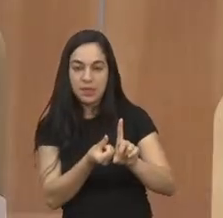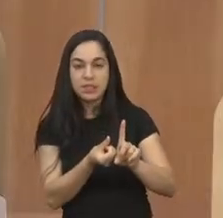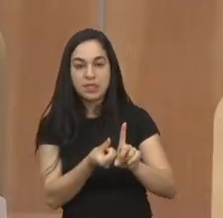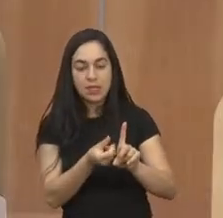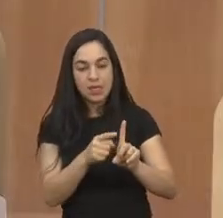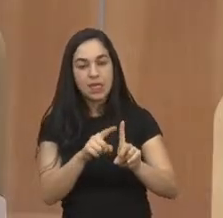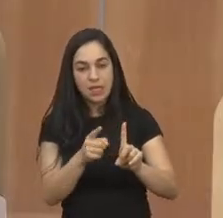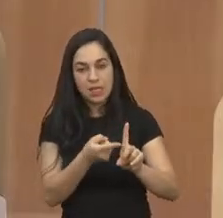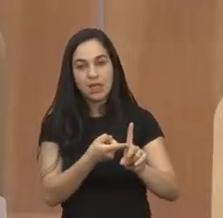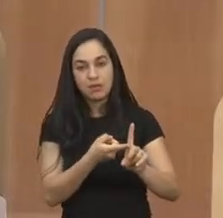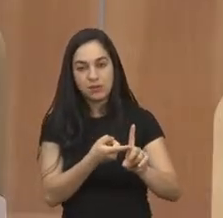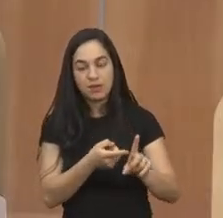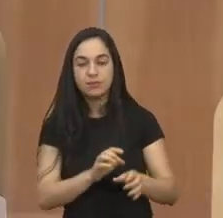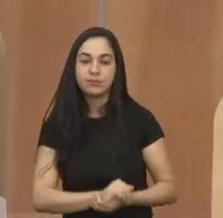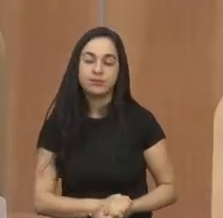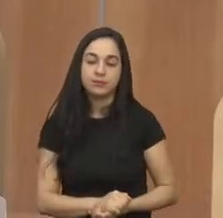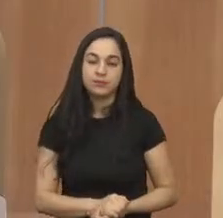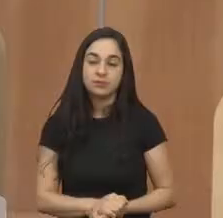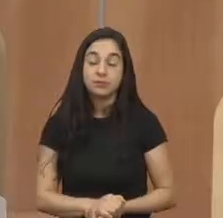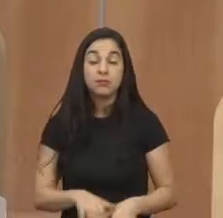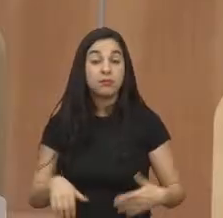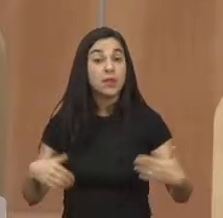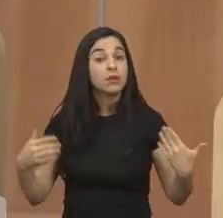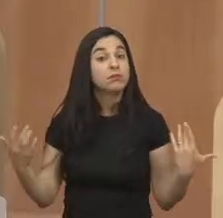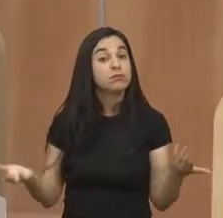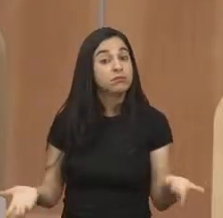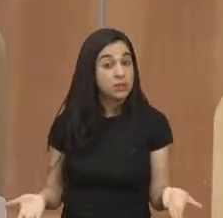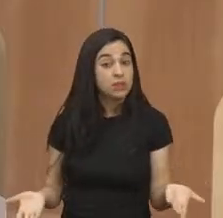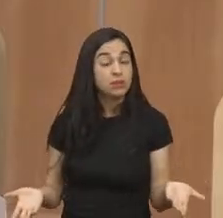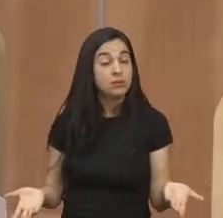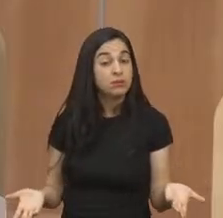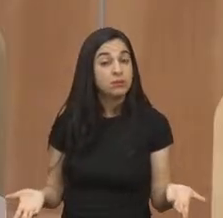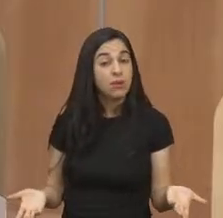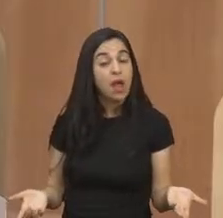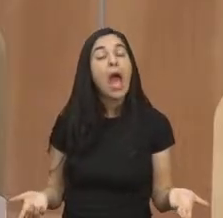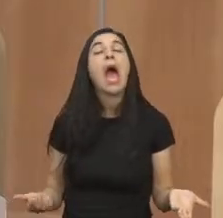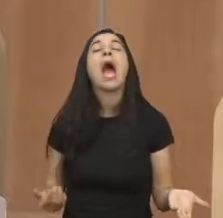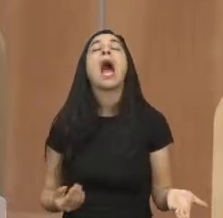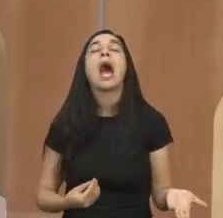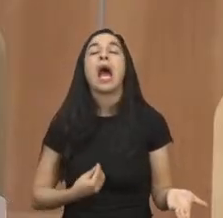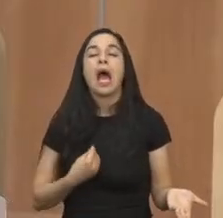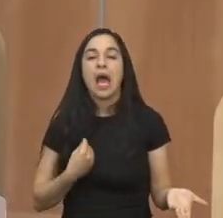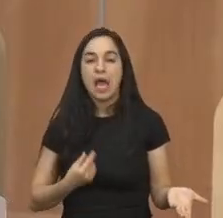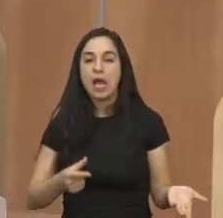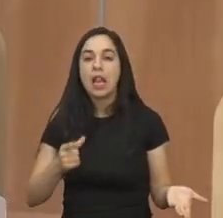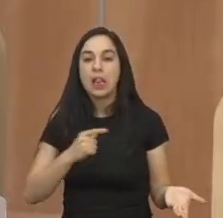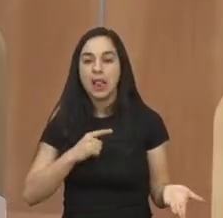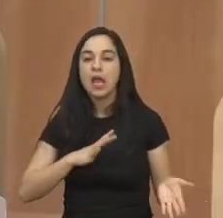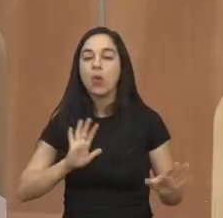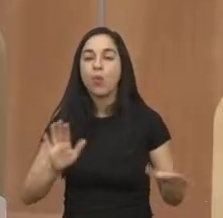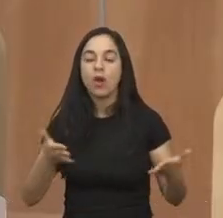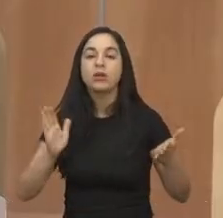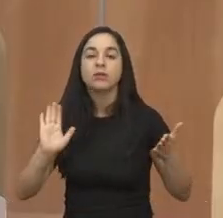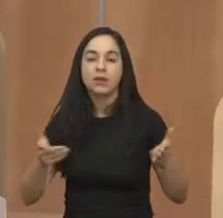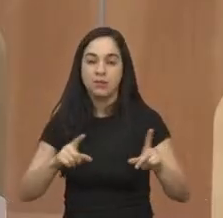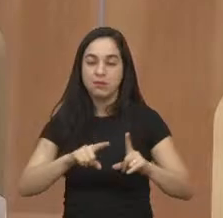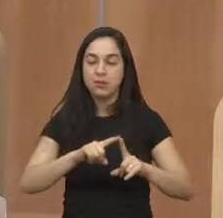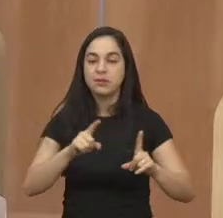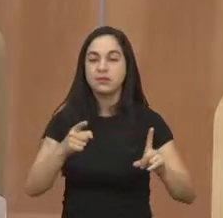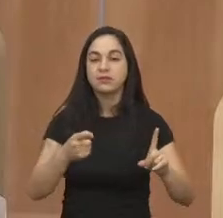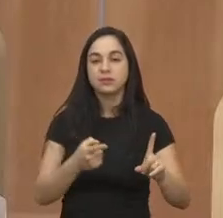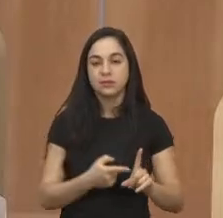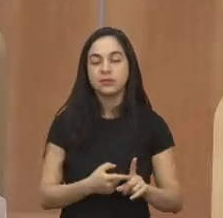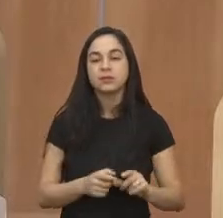mês de gestação. Ou seja, para mim a vida existe desde a concepção.